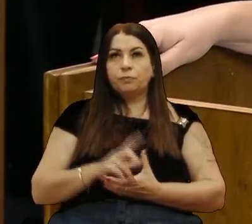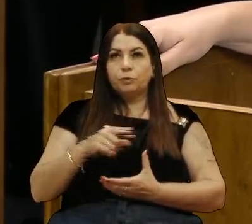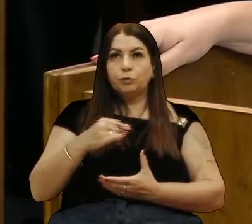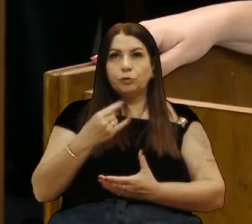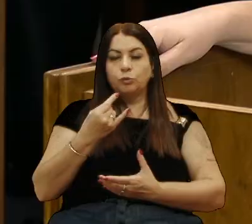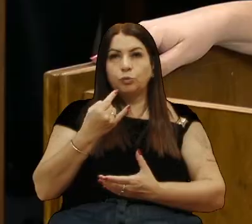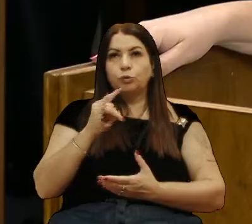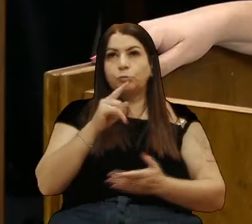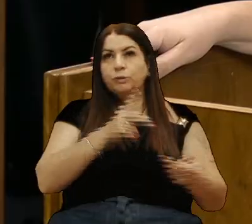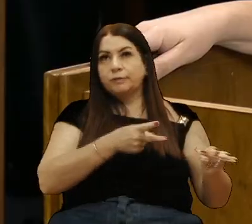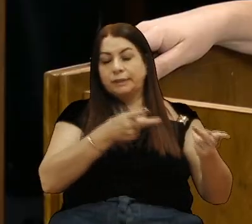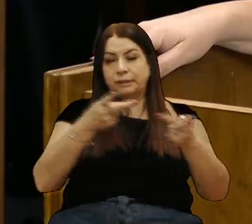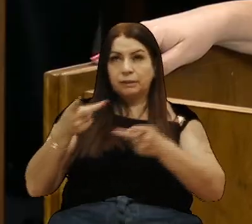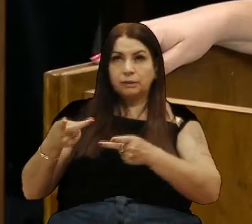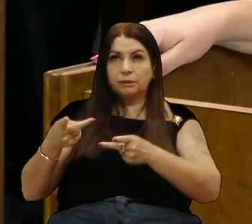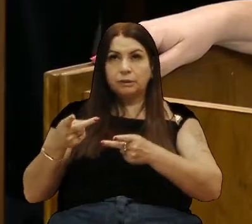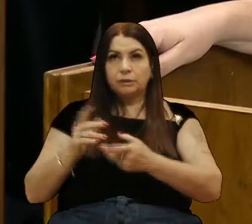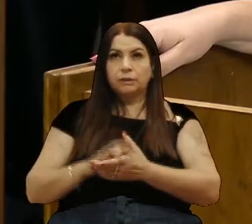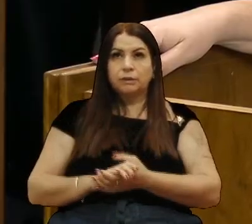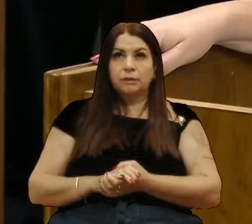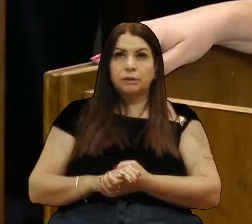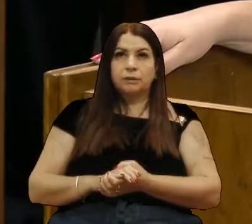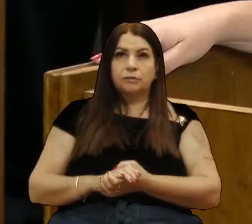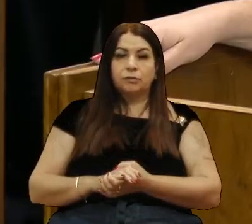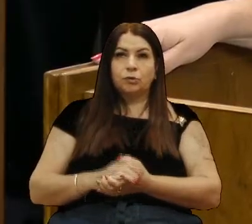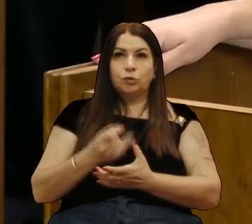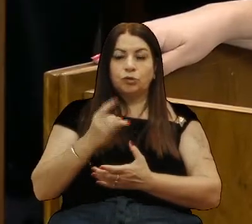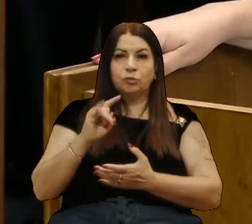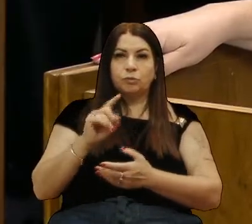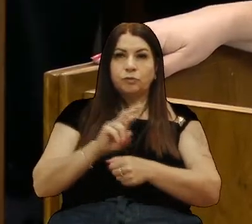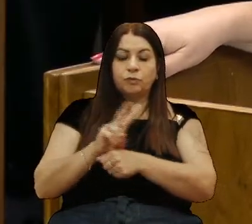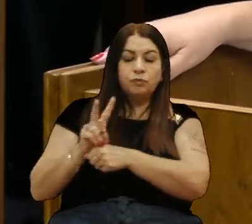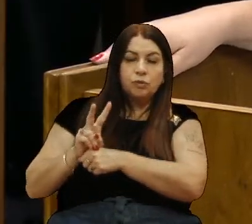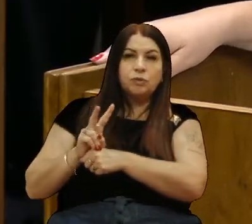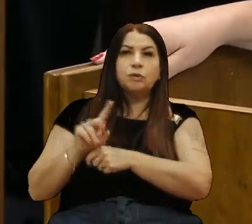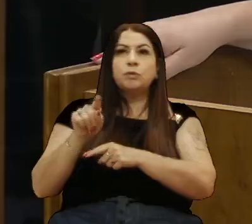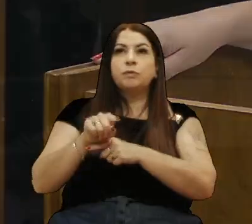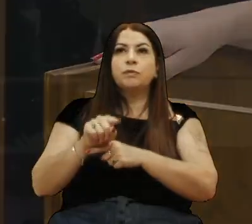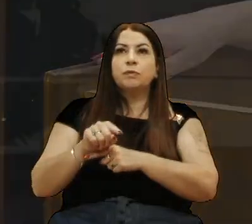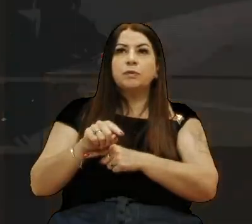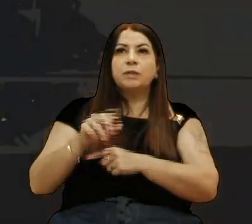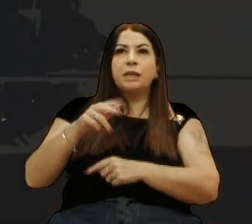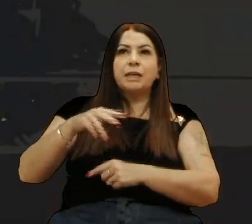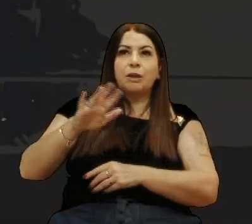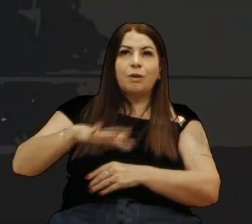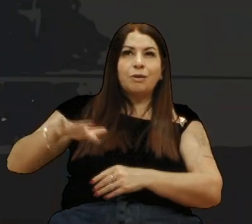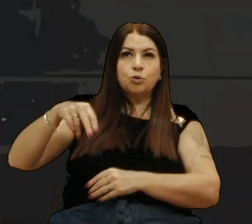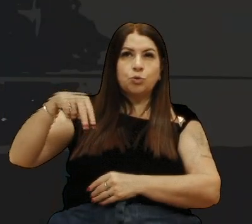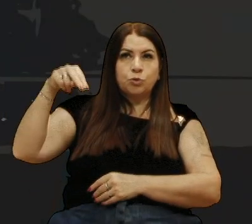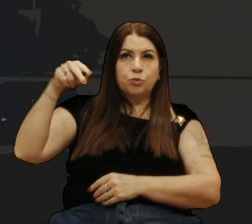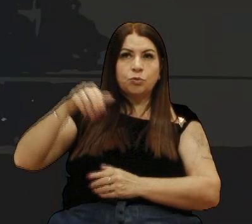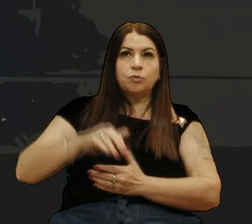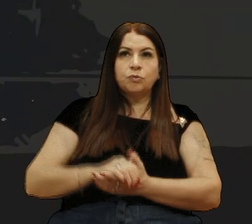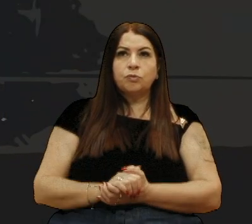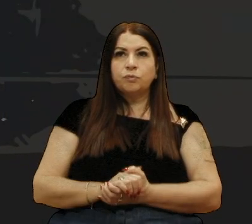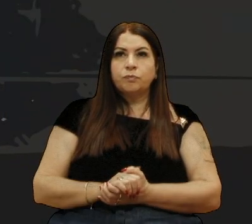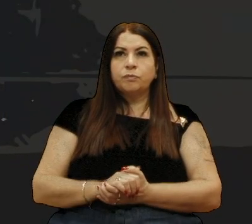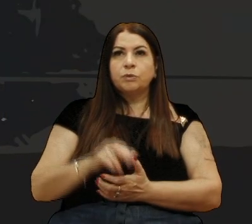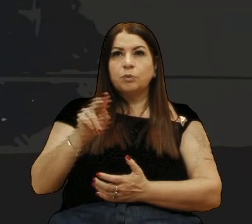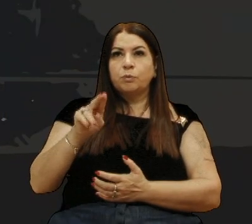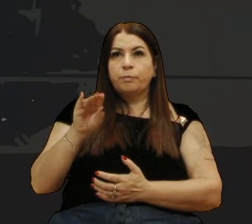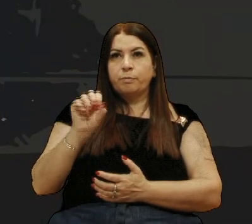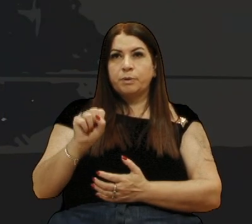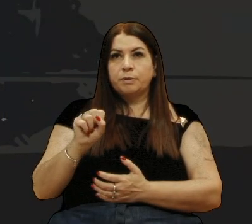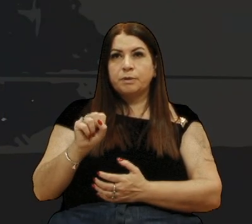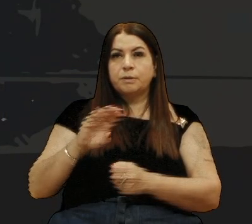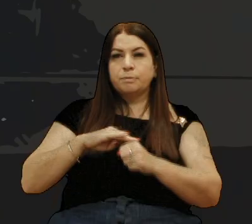última visita, as nossas últimas fiscalizações, que foi lá na Zona Norte, né? Então, na UBS